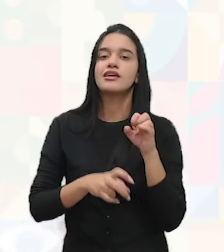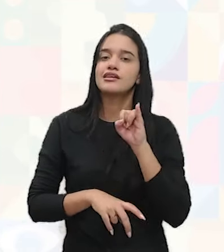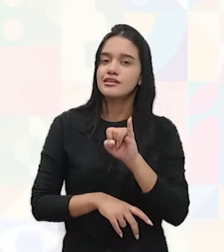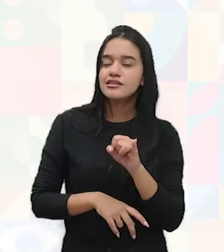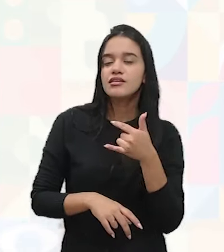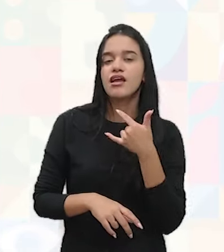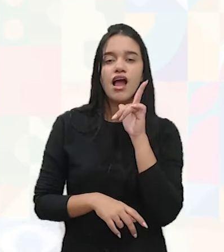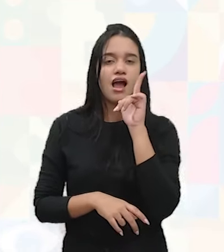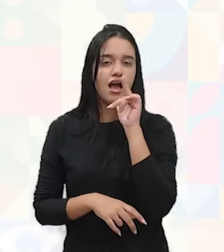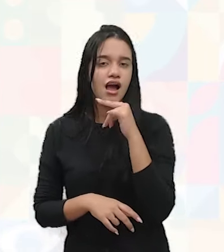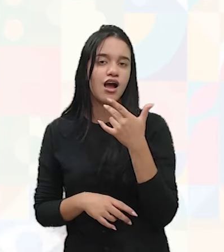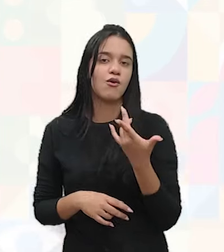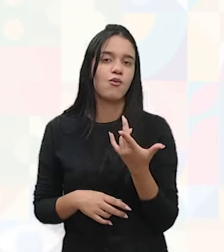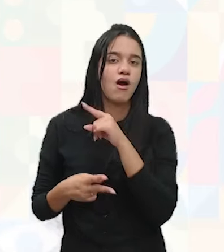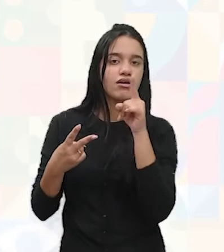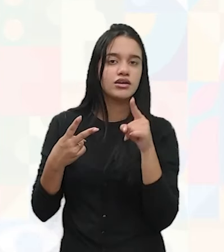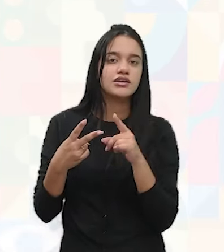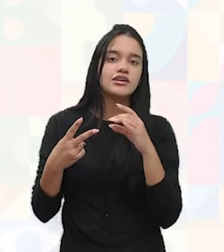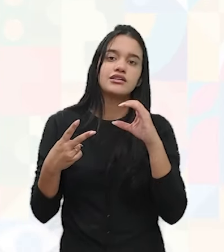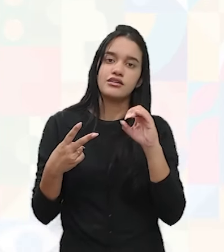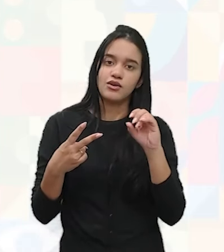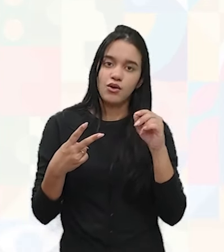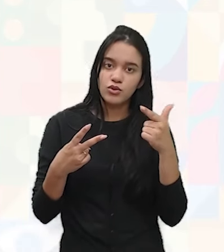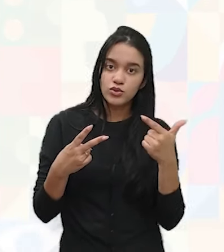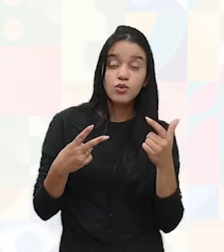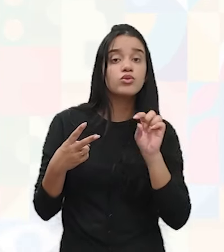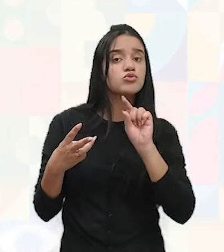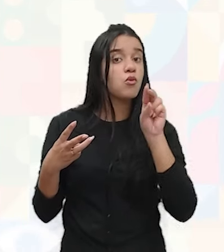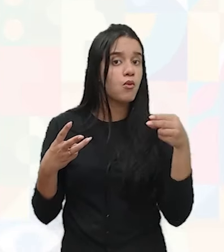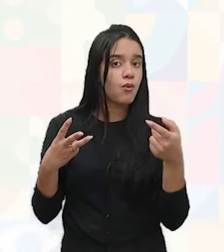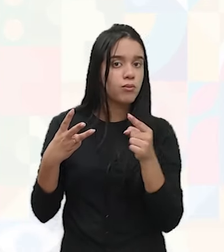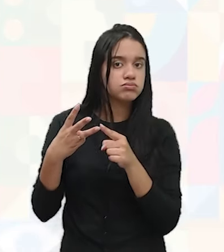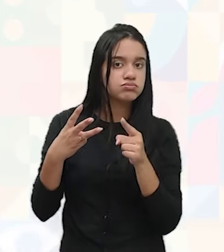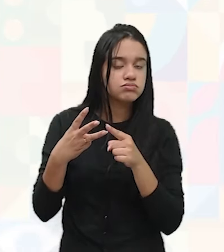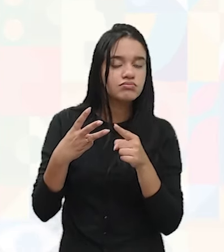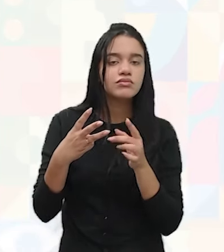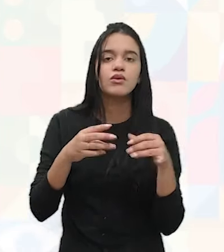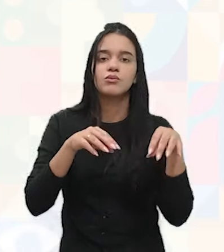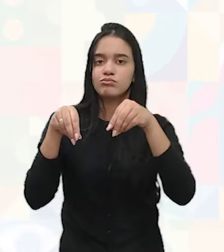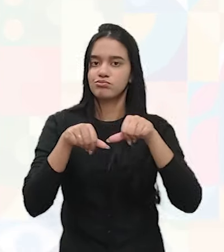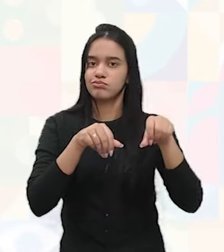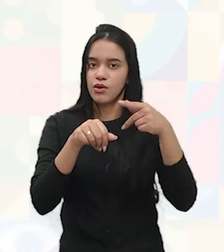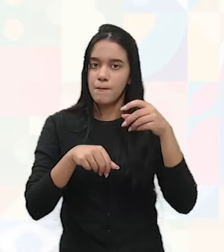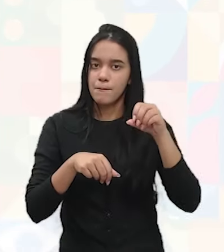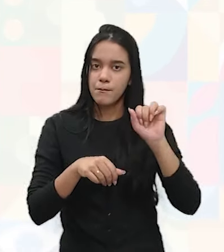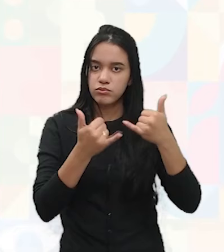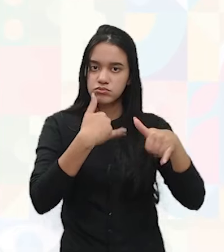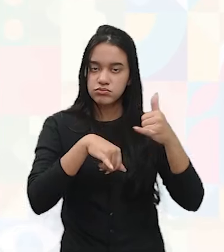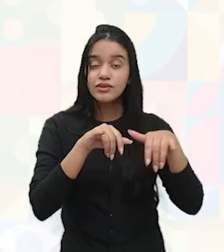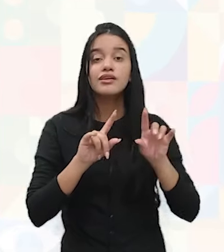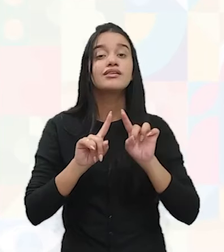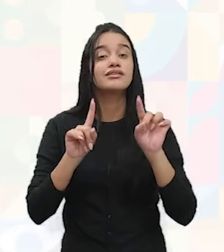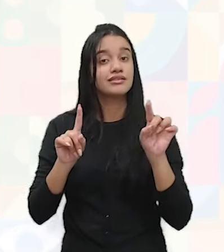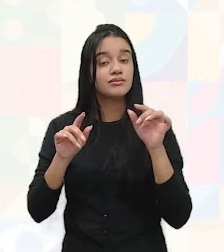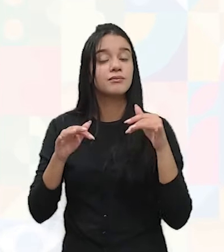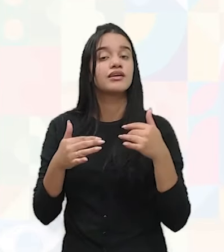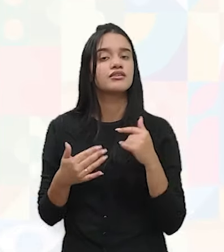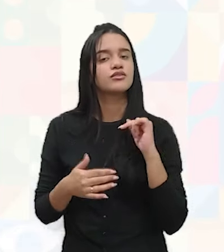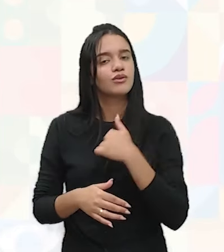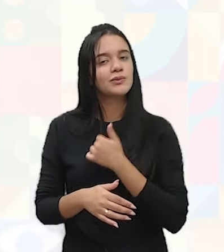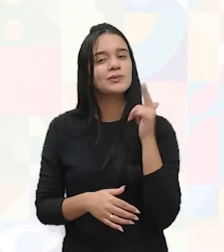água se aquele ali é de CO2 ou de p são os mais utilizados tá então de longe a gente consegue